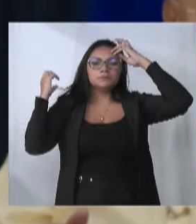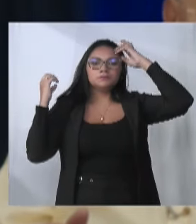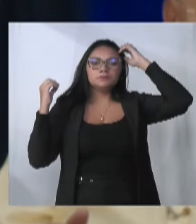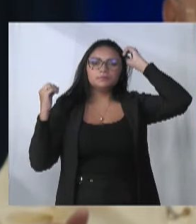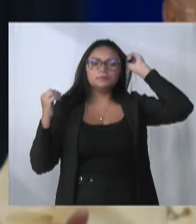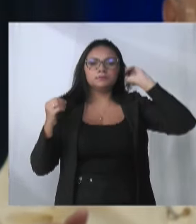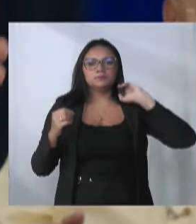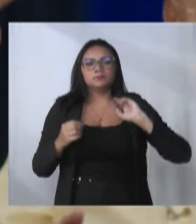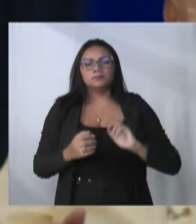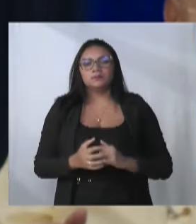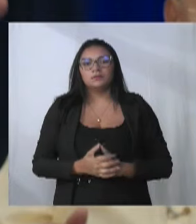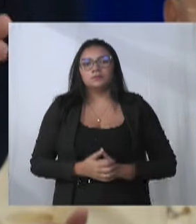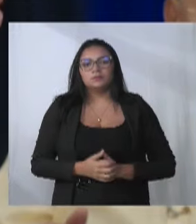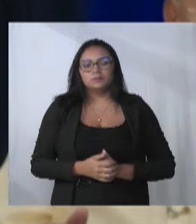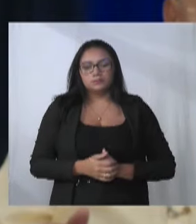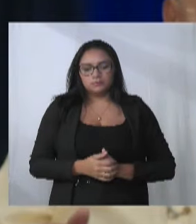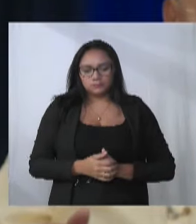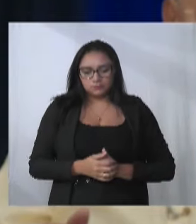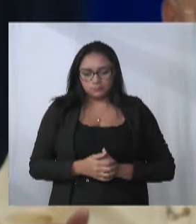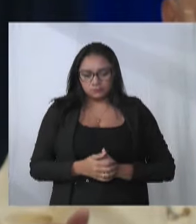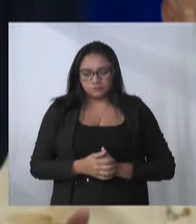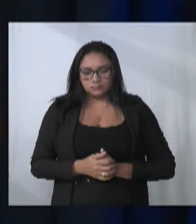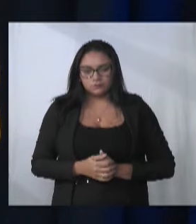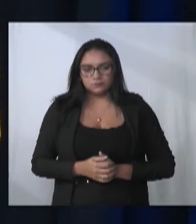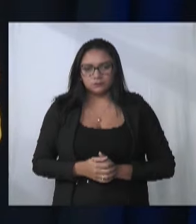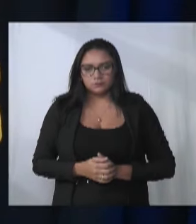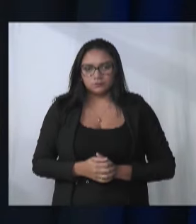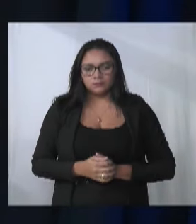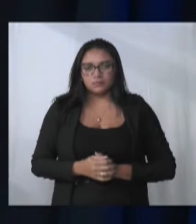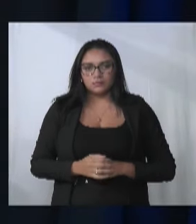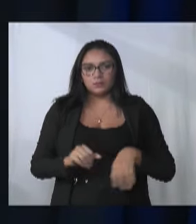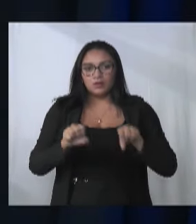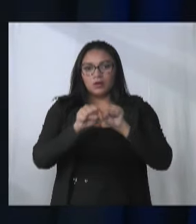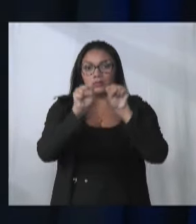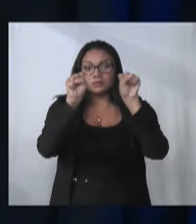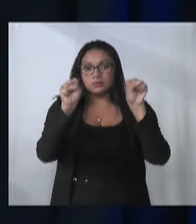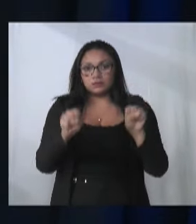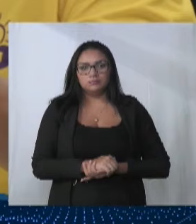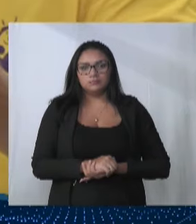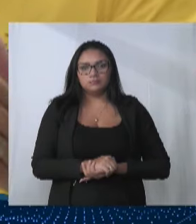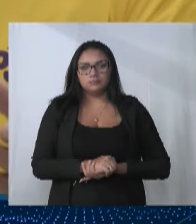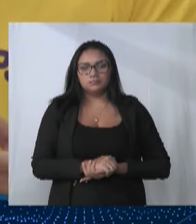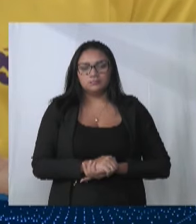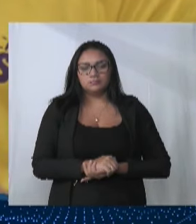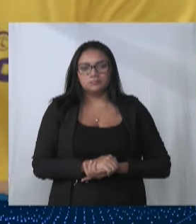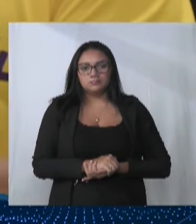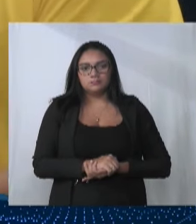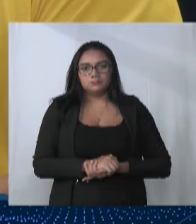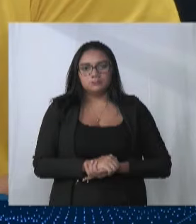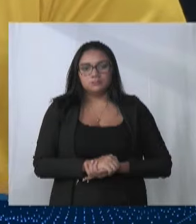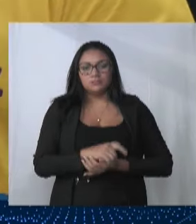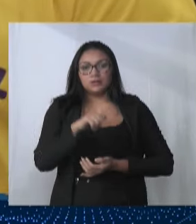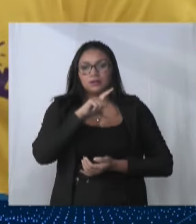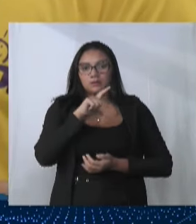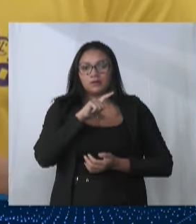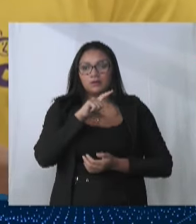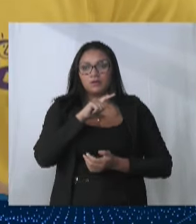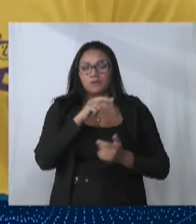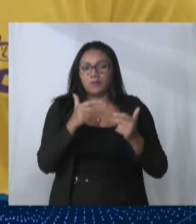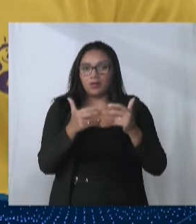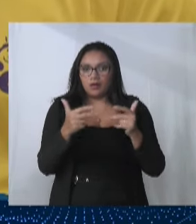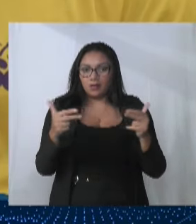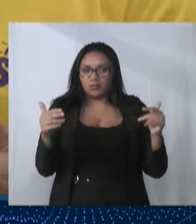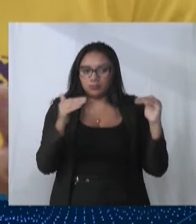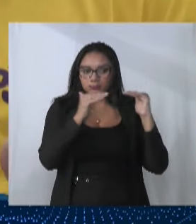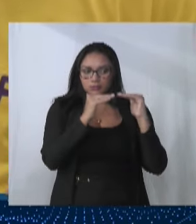em realizar o sistema de, digamos, de habitação do centro da capital? Residências hoje estão sendo abandonadas. Por